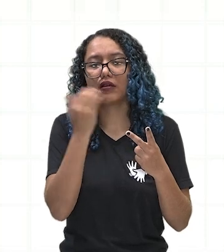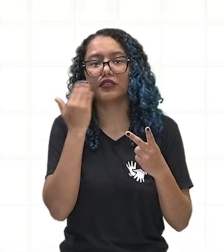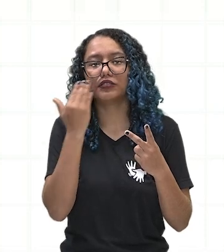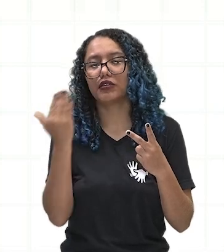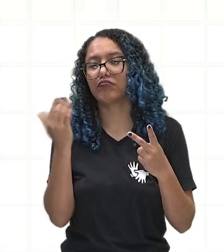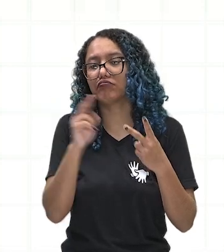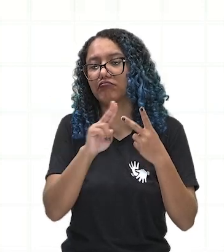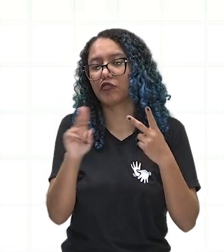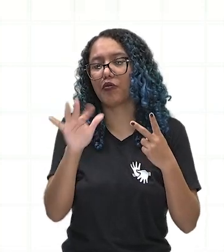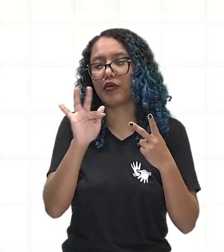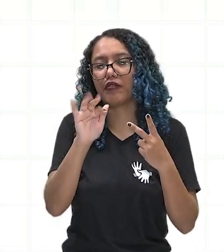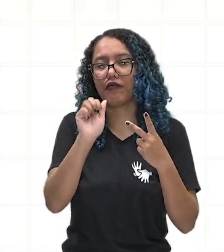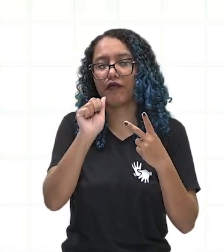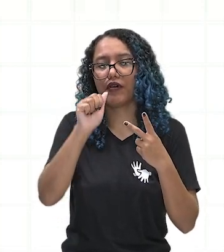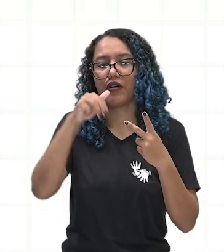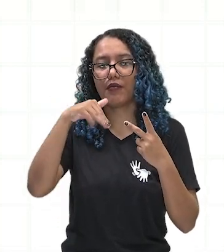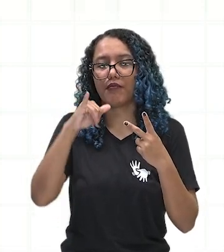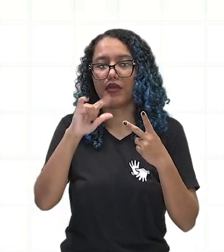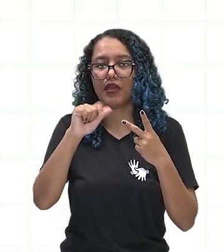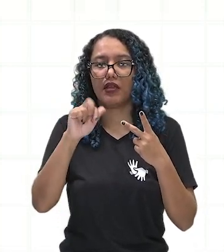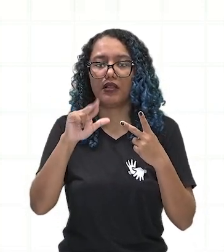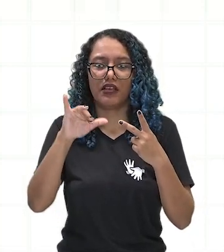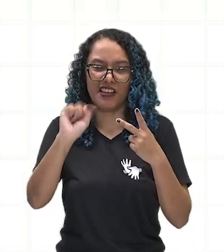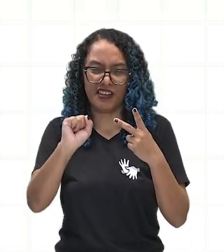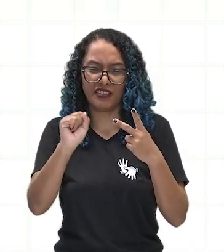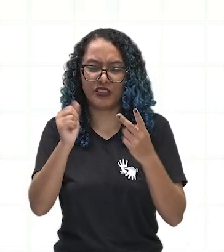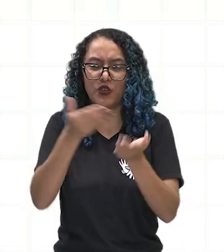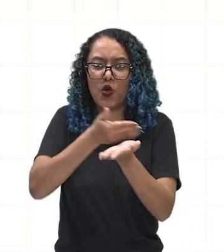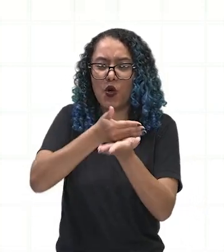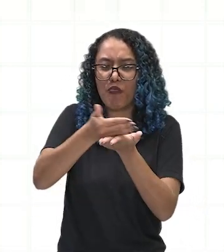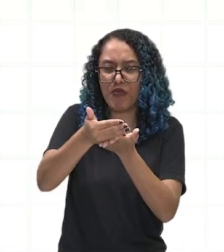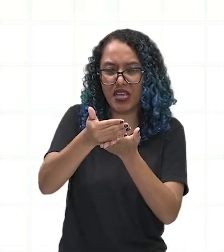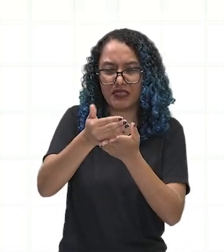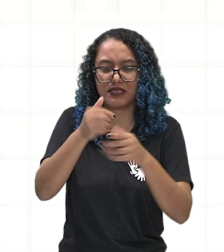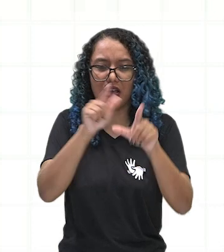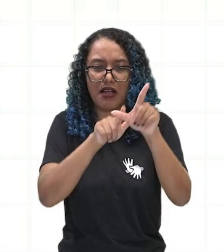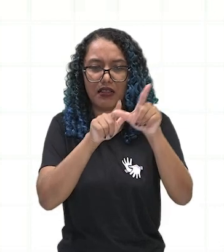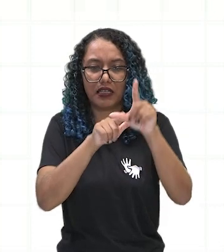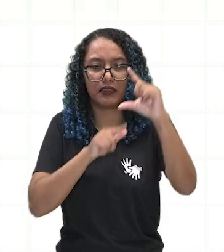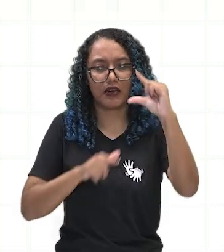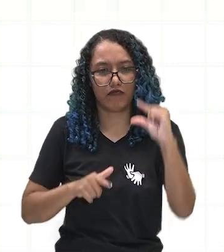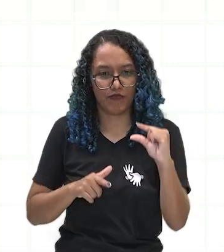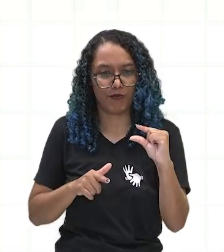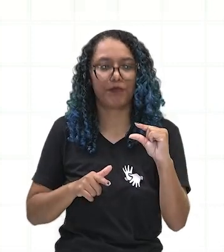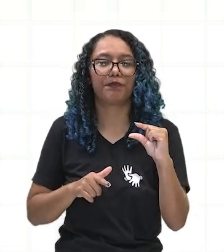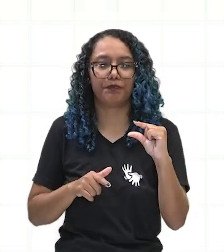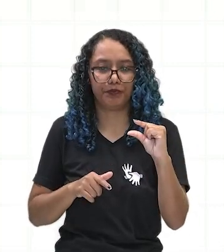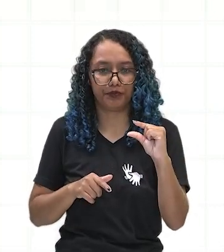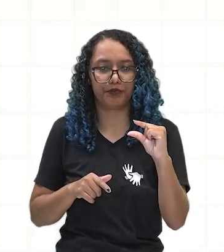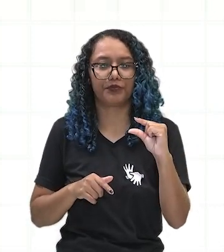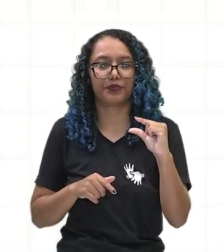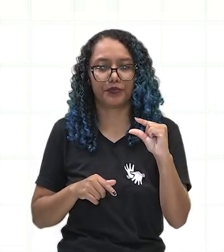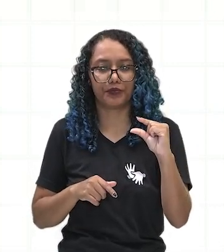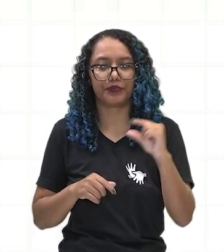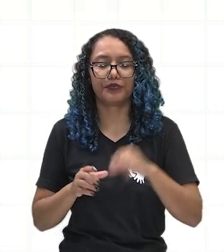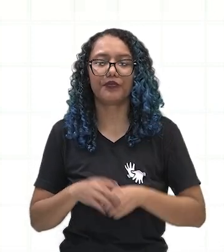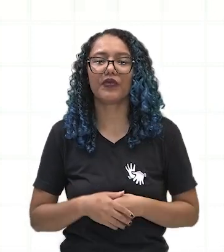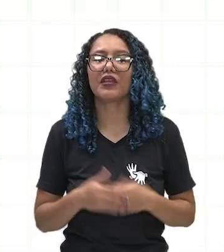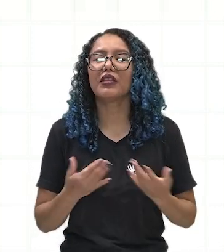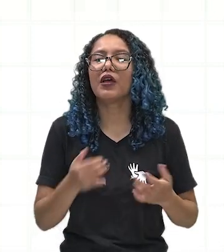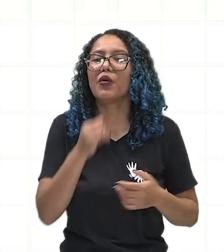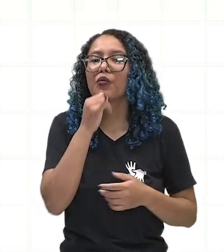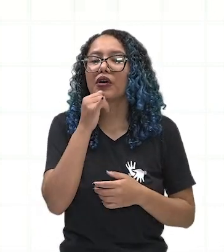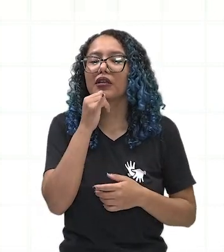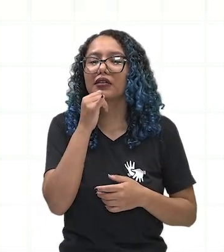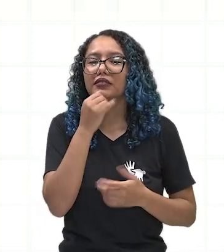familiares. Esse segundo nome, ele vai começar com letra minúscula, ok? Então, quando eu quero dizer o nome científico